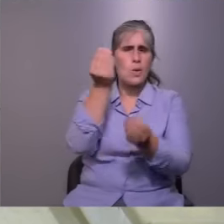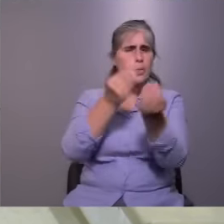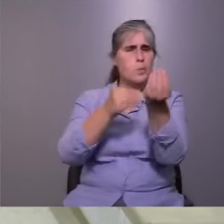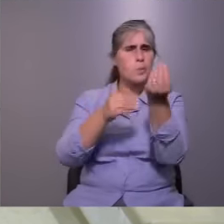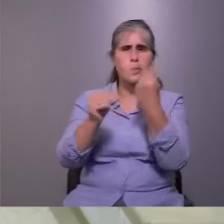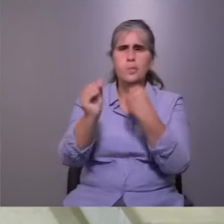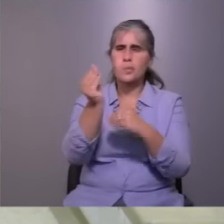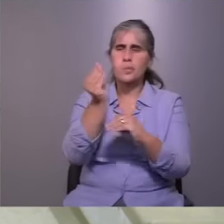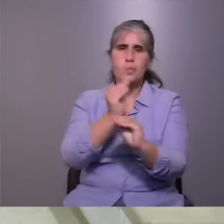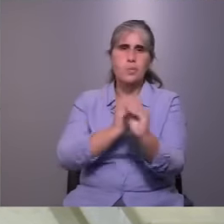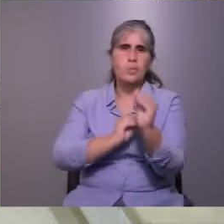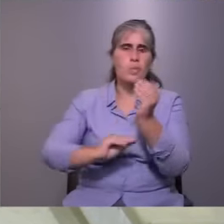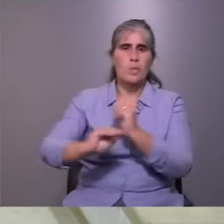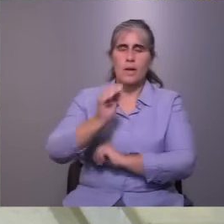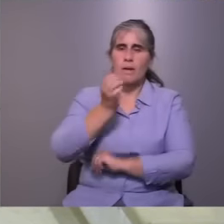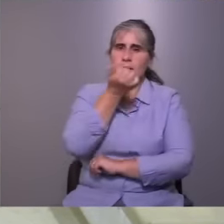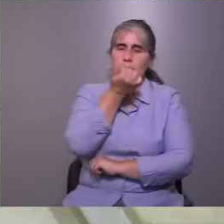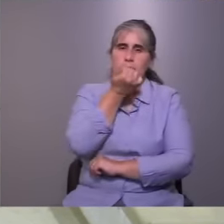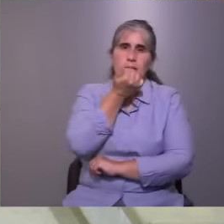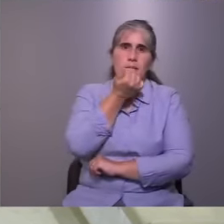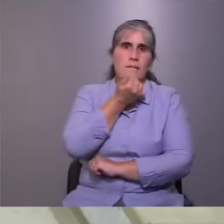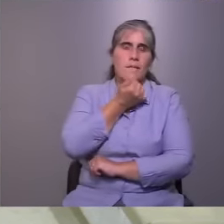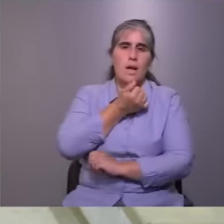tua Igreja